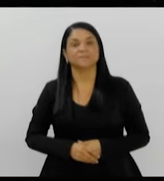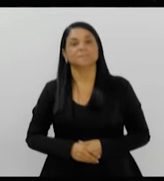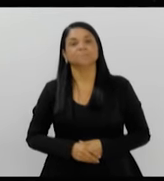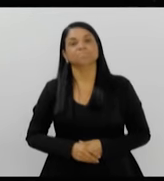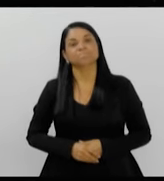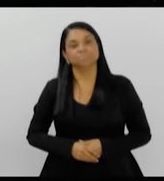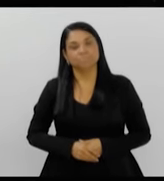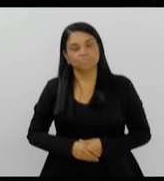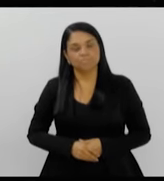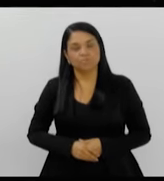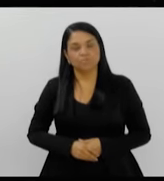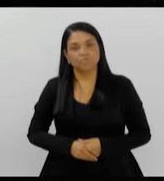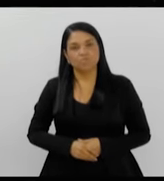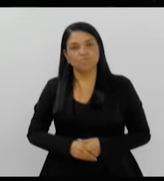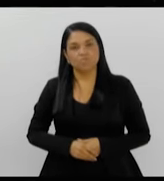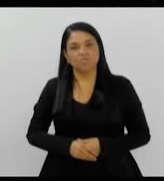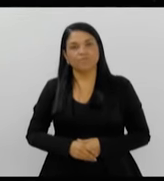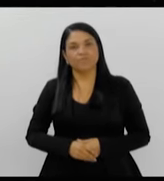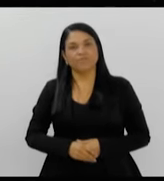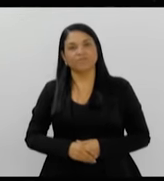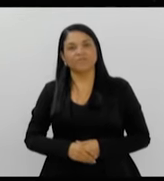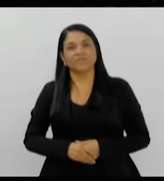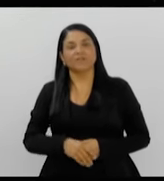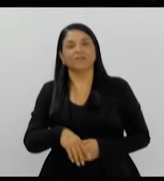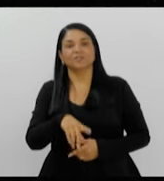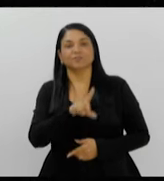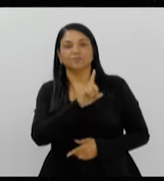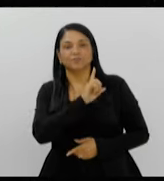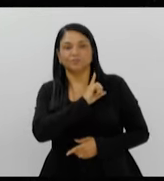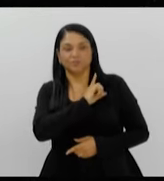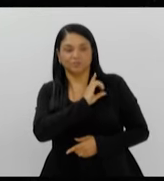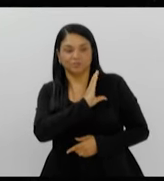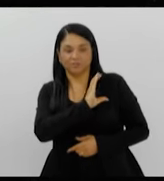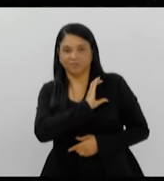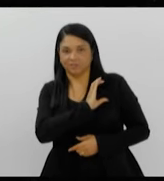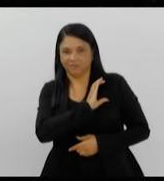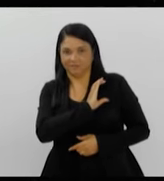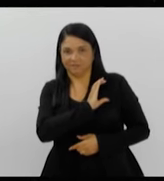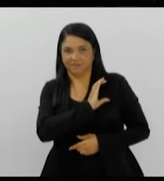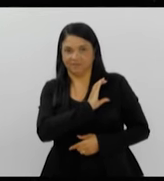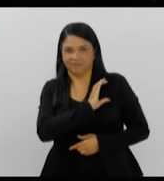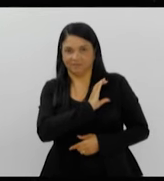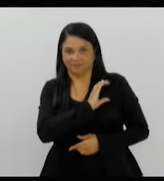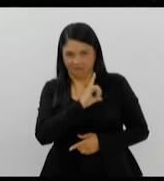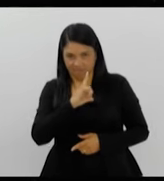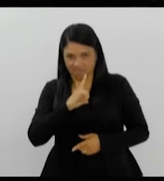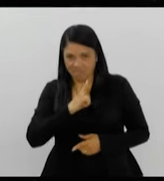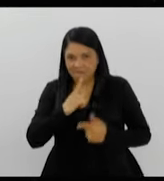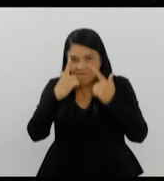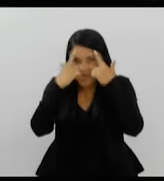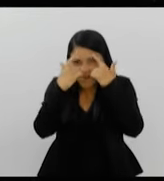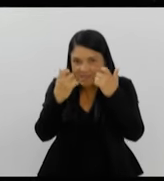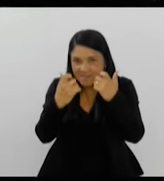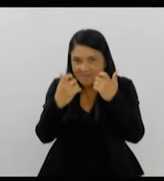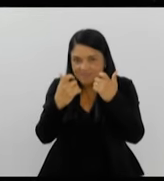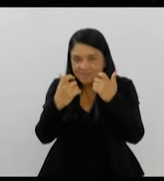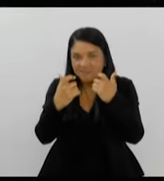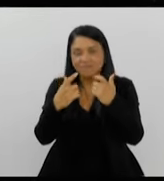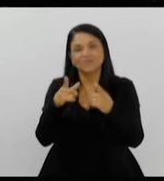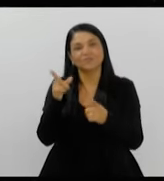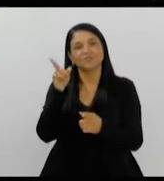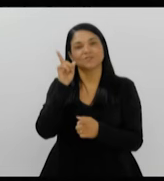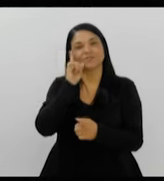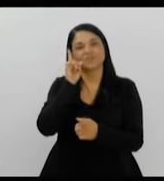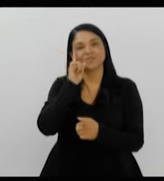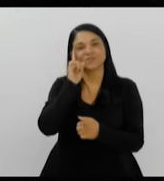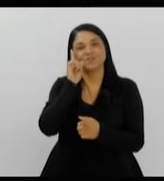de Miriti vamos para Caxias tem violência e Caxias todo dia temos